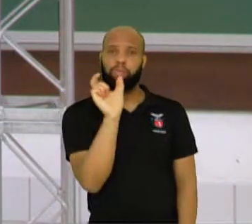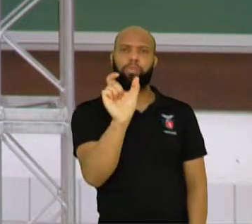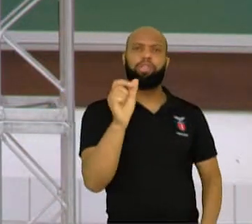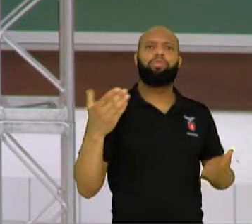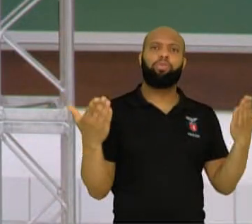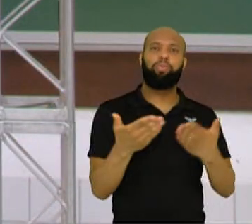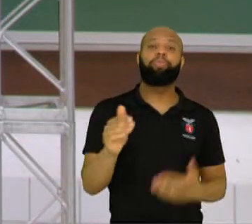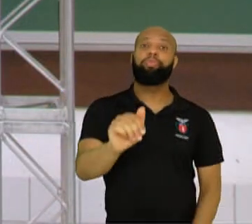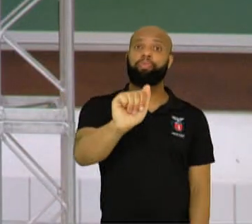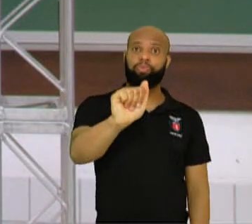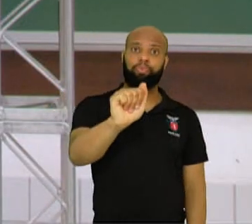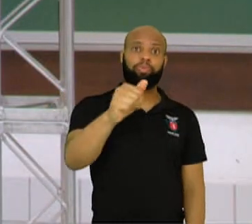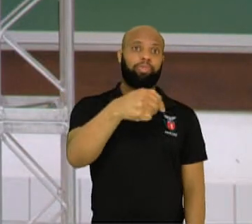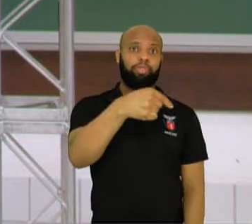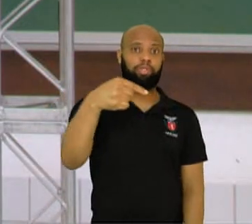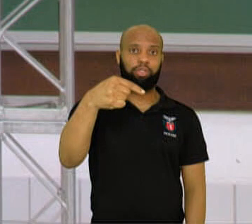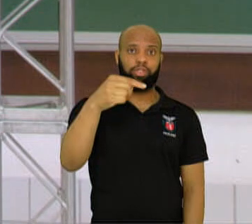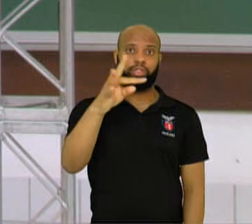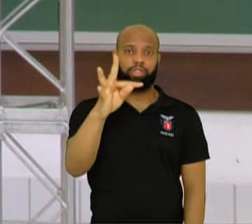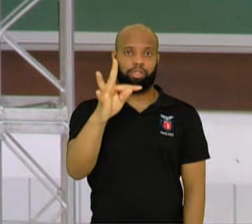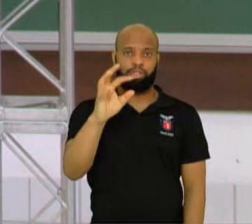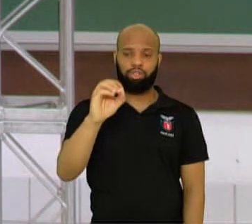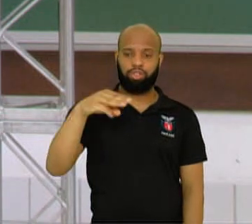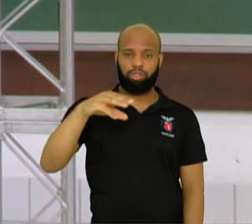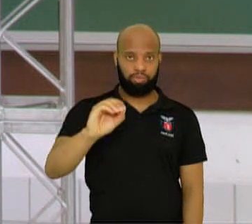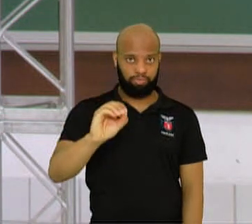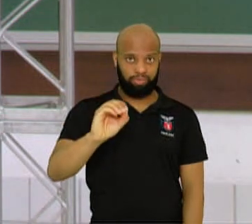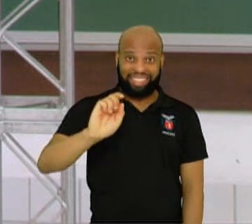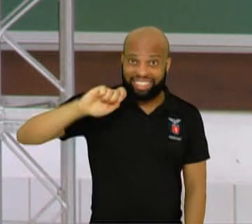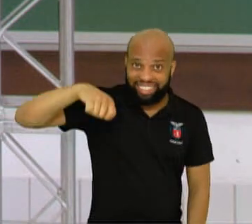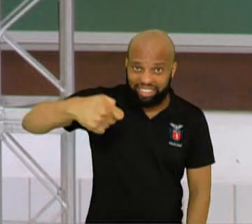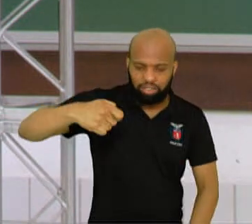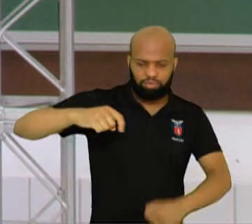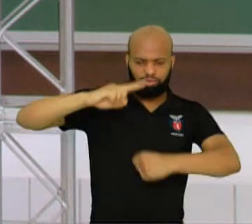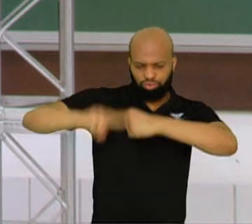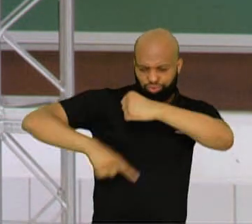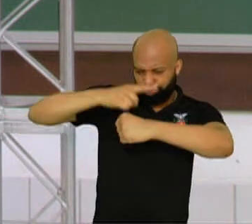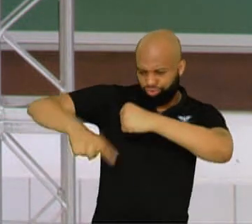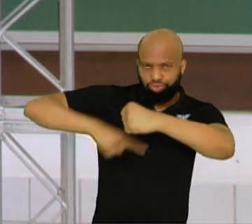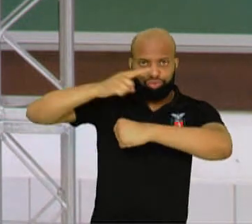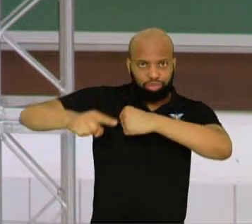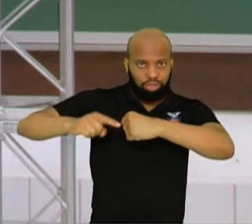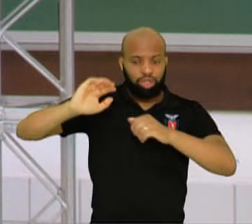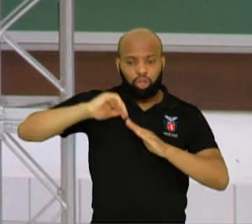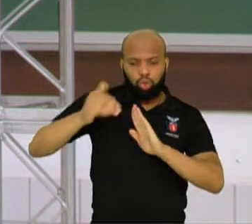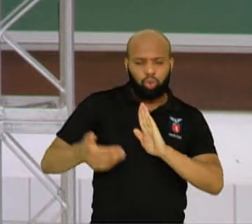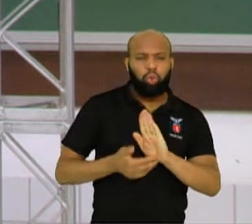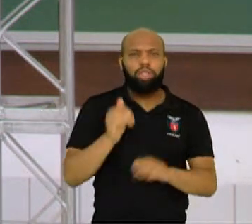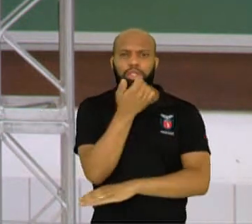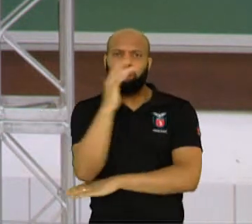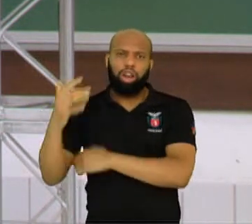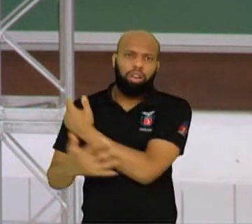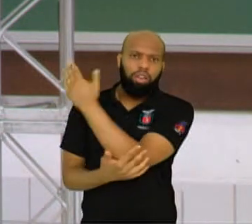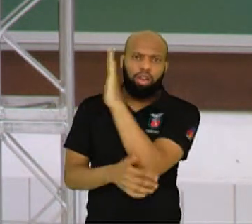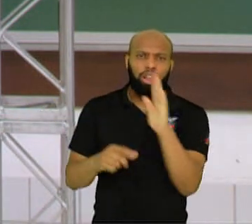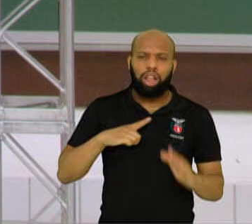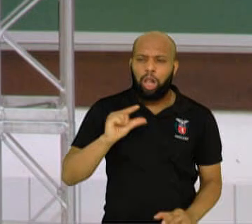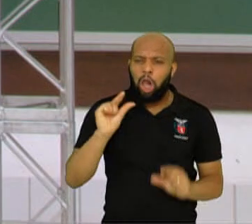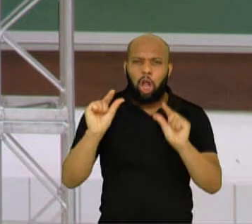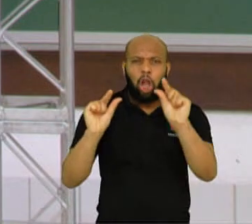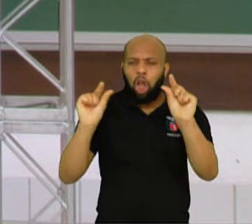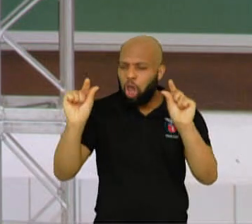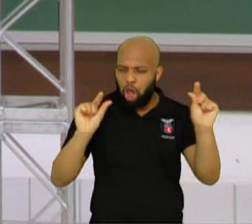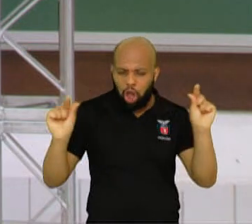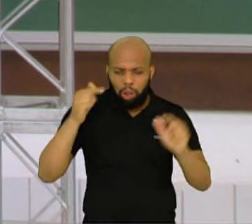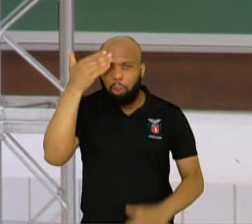hoje, átomos. Tudo na natureza é formado por partículas muito pequenas, que eu